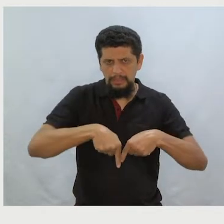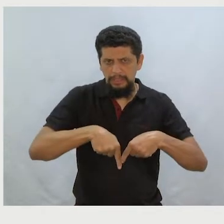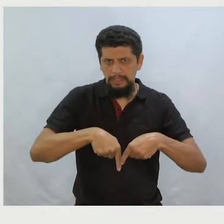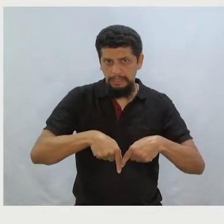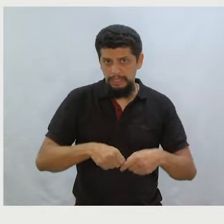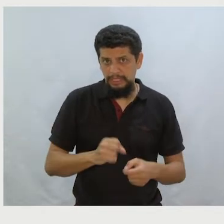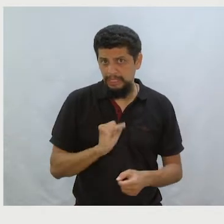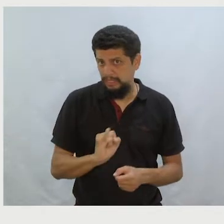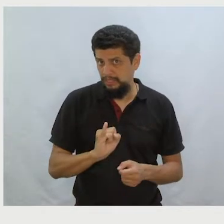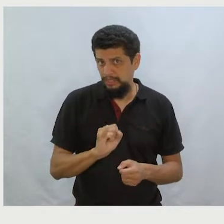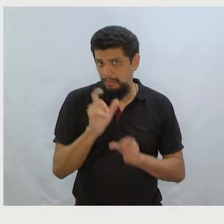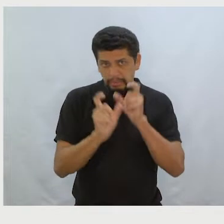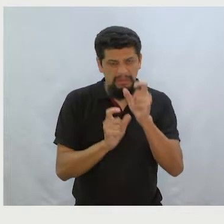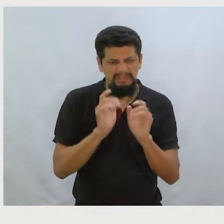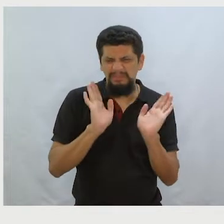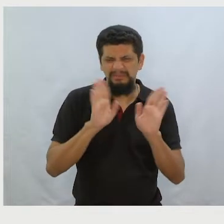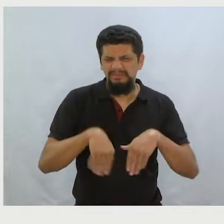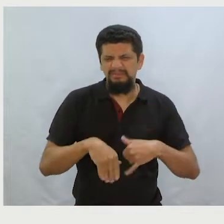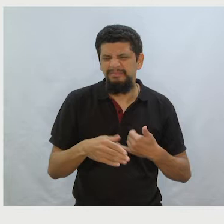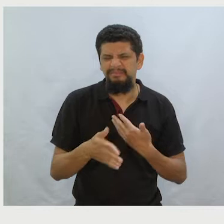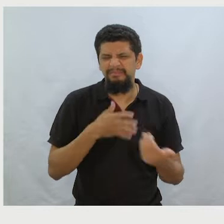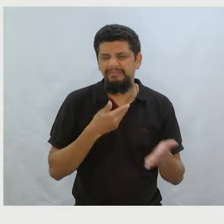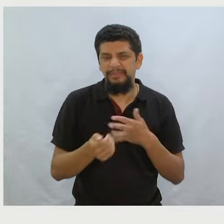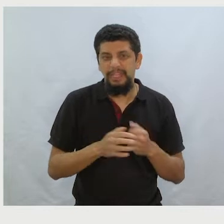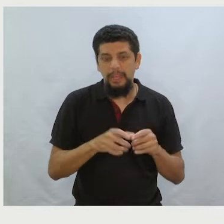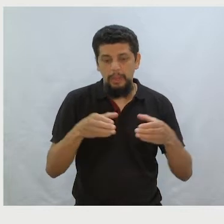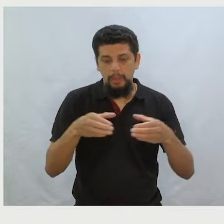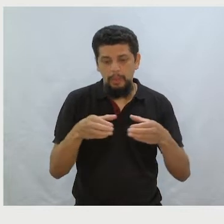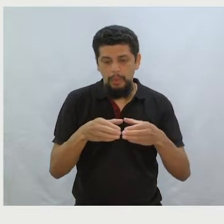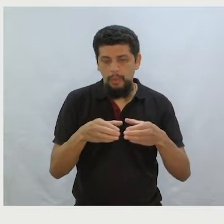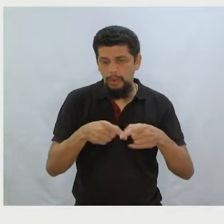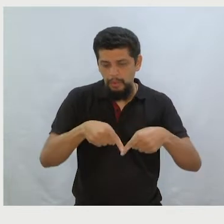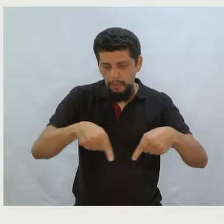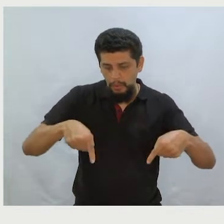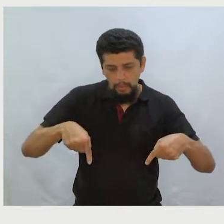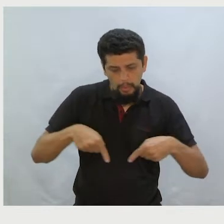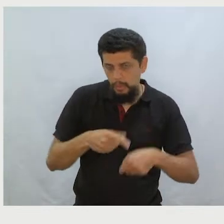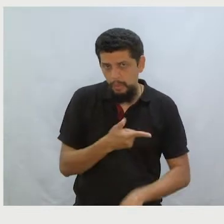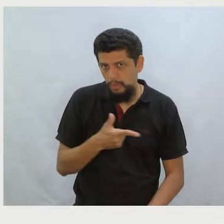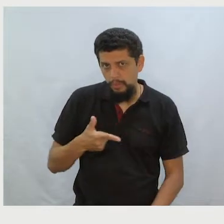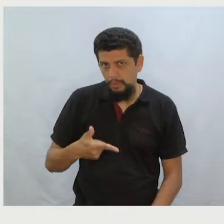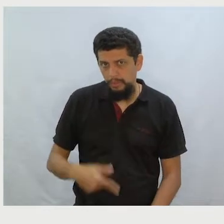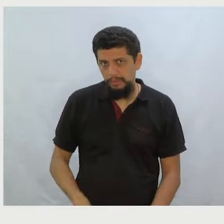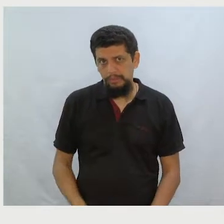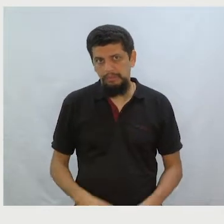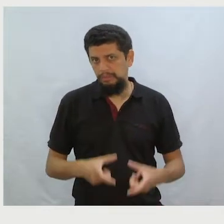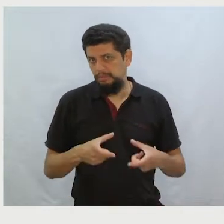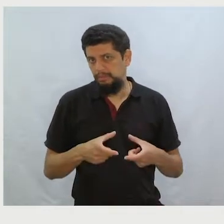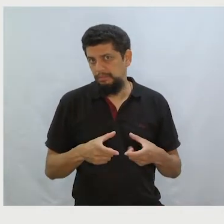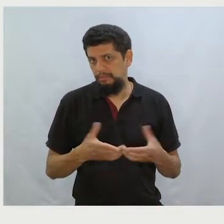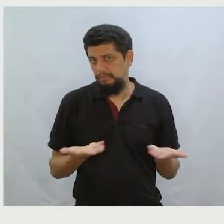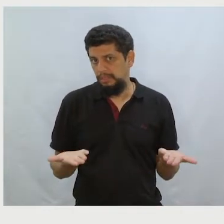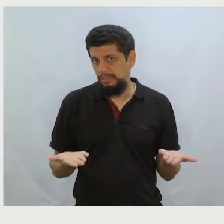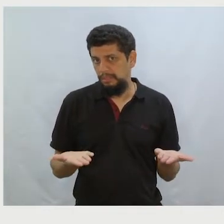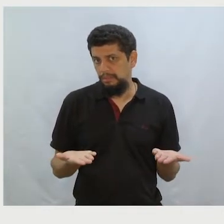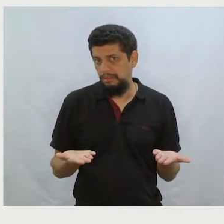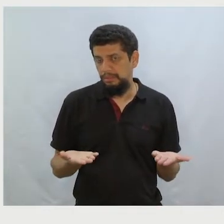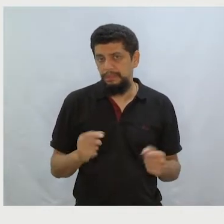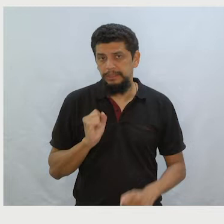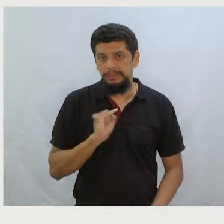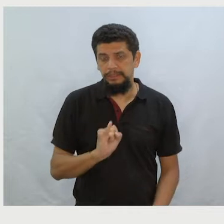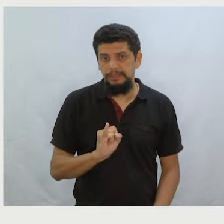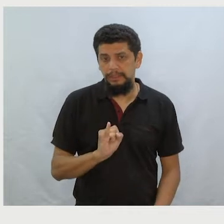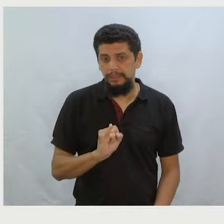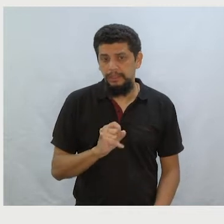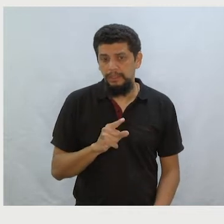sem uma turma grande não serve para nada e uma turma grande sem um campinho não cabe em lugar nenhum